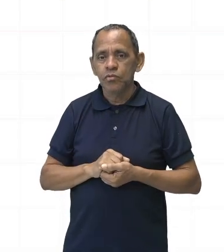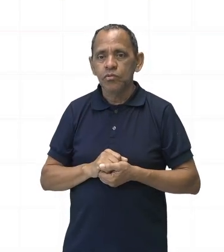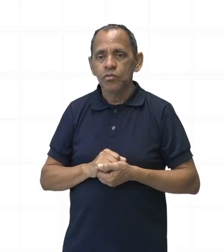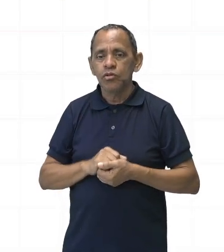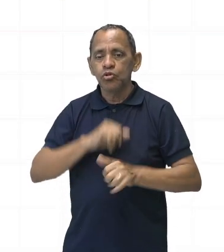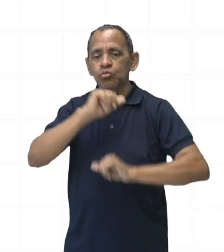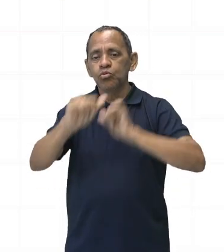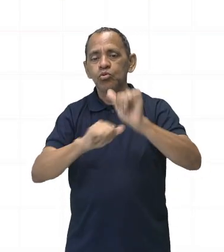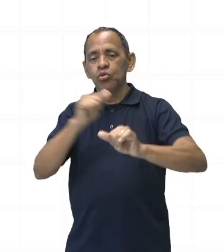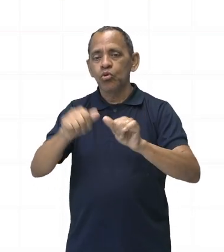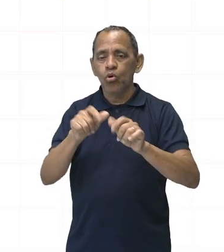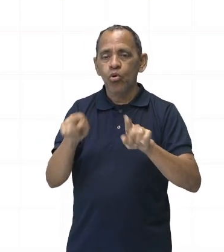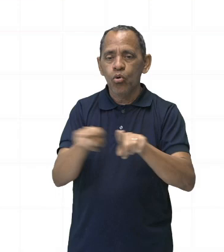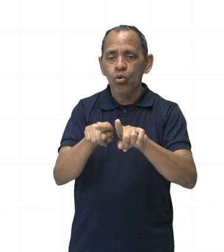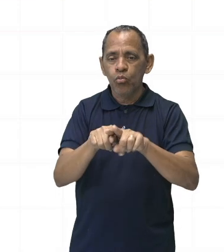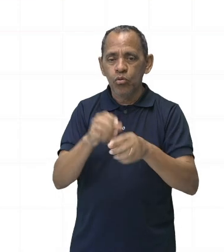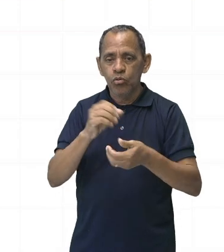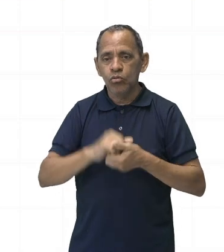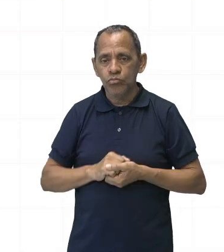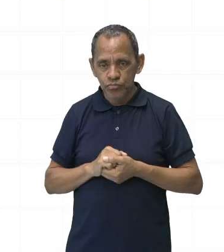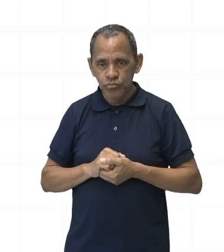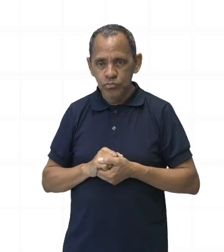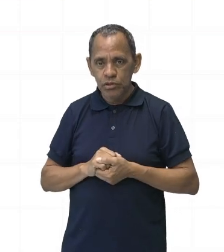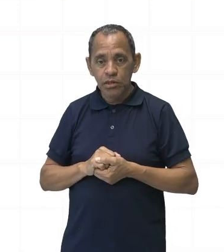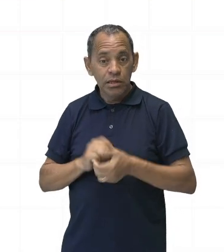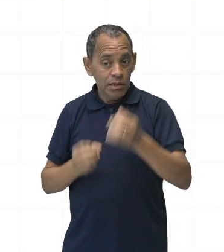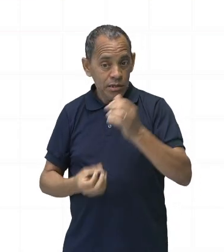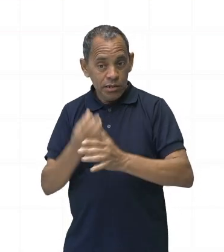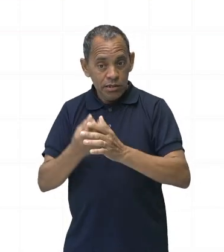uma conspiração ao longo da década de